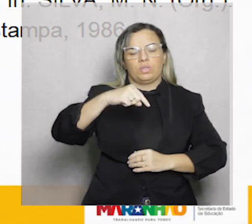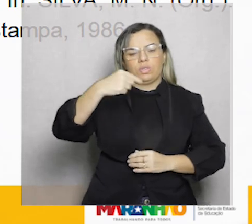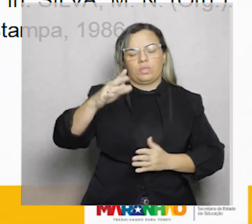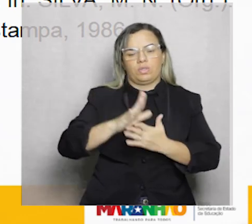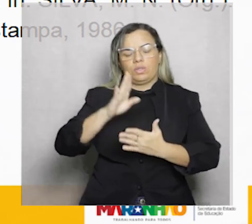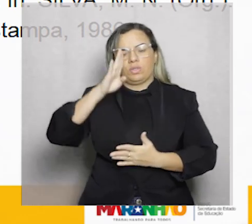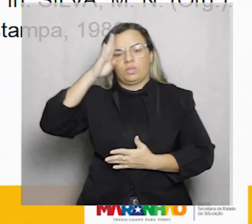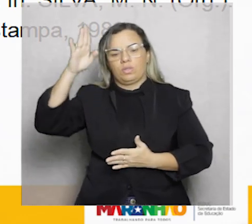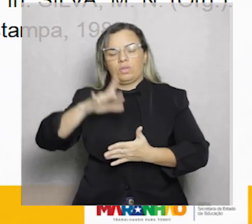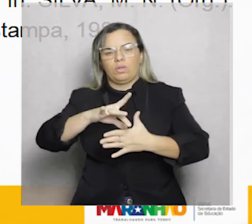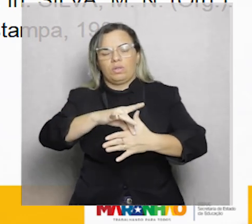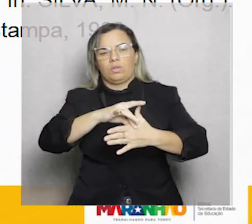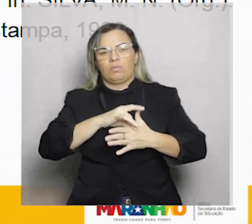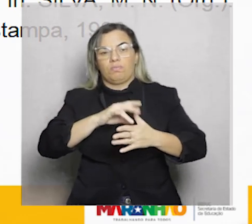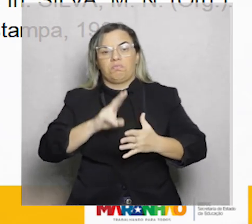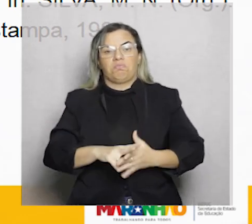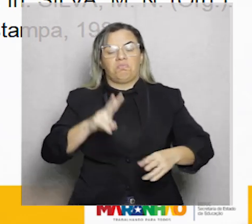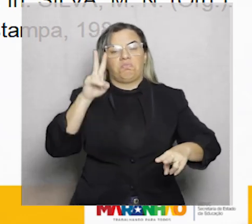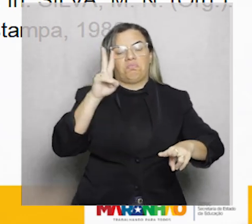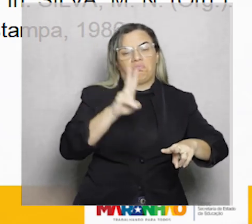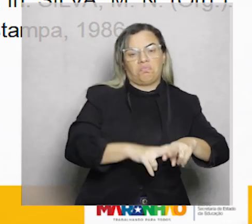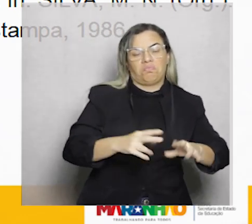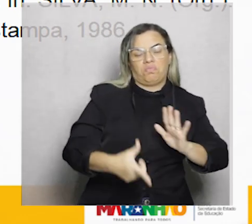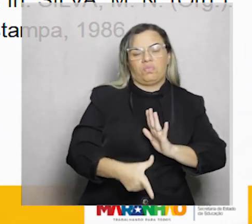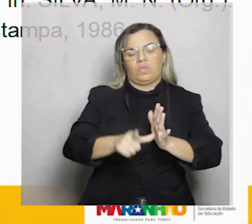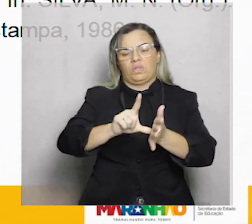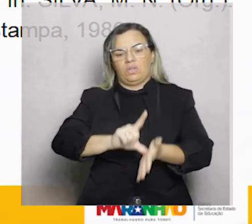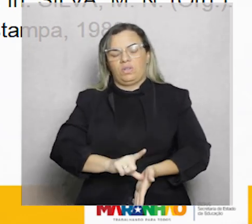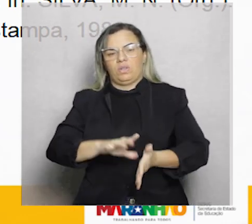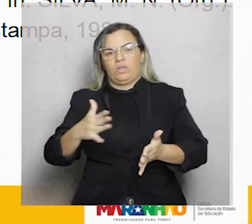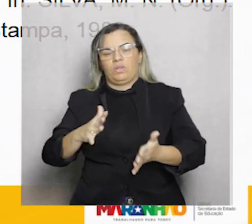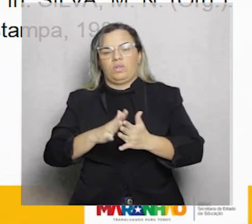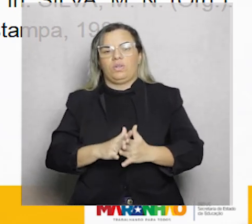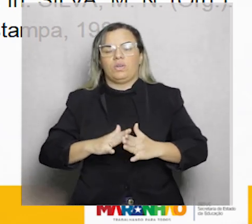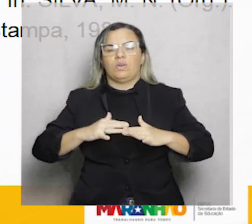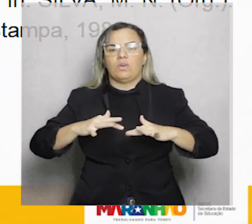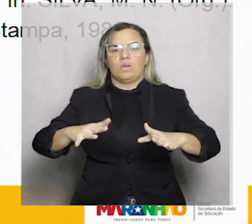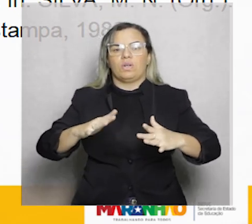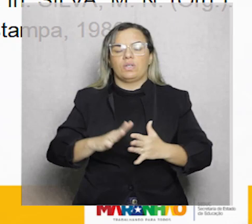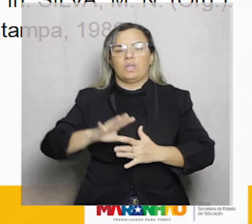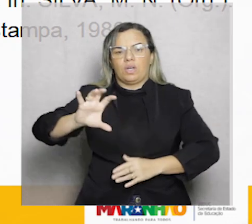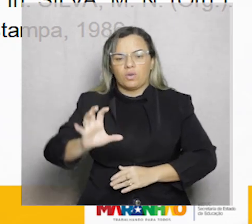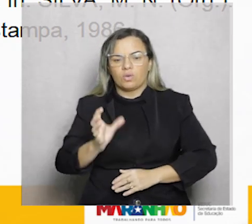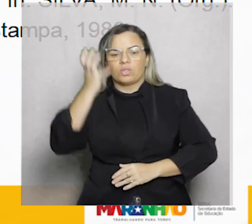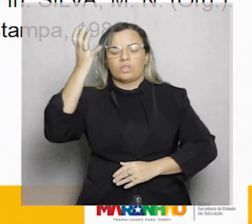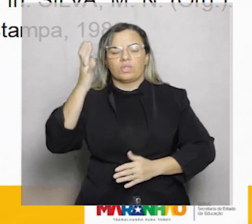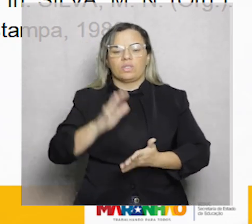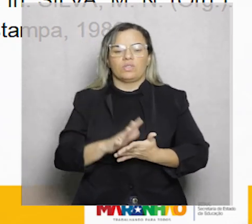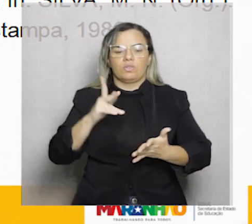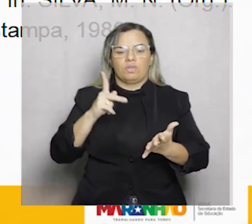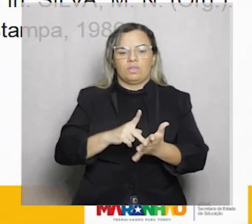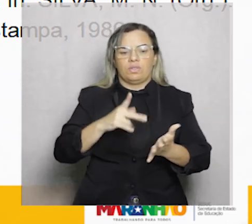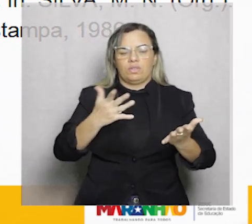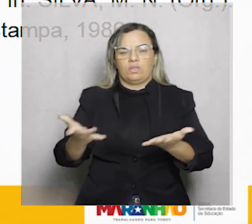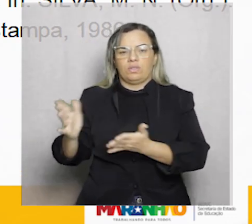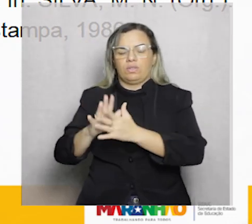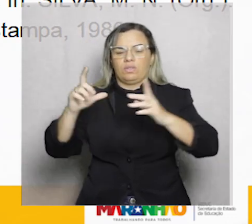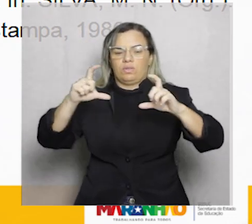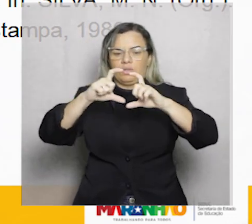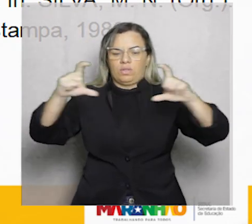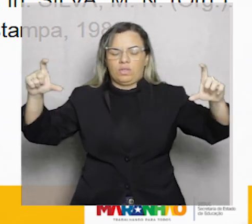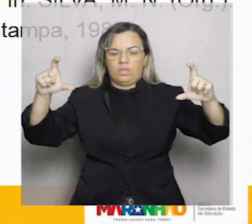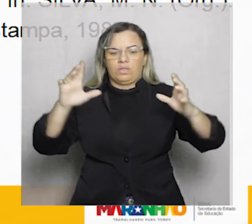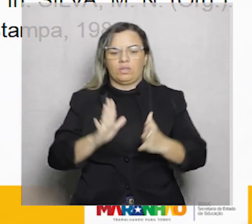principais líderes foram presos antes do movimento ocorrer. Vamos olhar para o fragmento.